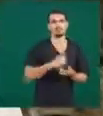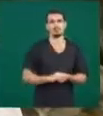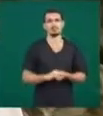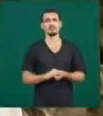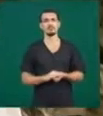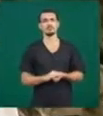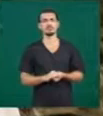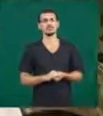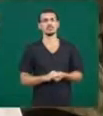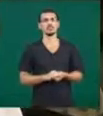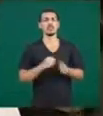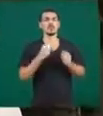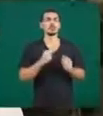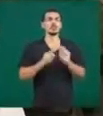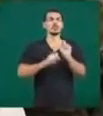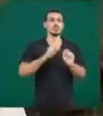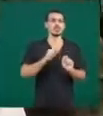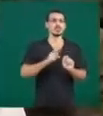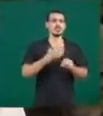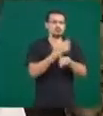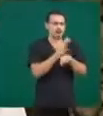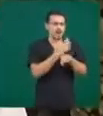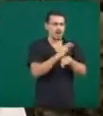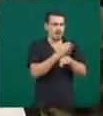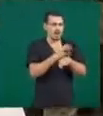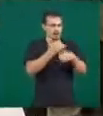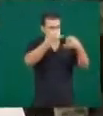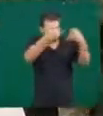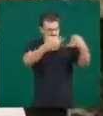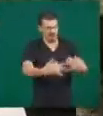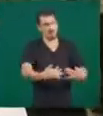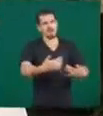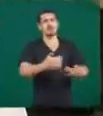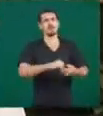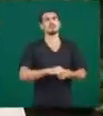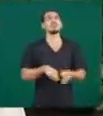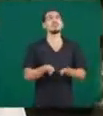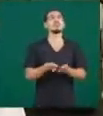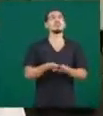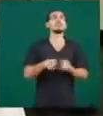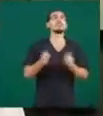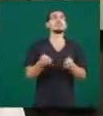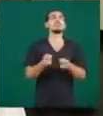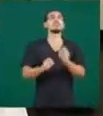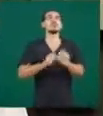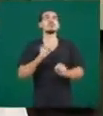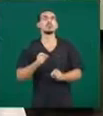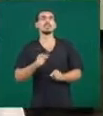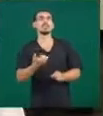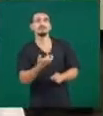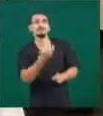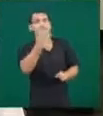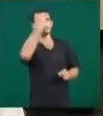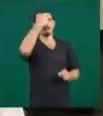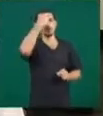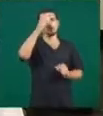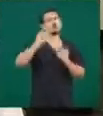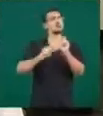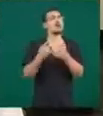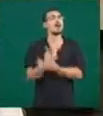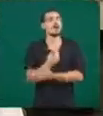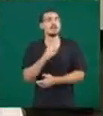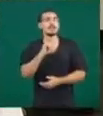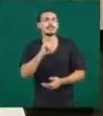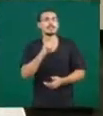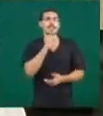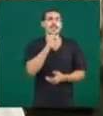capacitação do seu corpo, né? E também a condição de levar a conscientização ao campo das implicações quanto